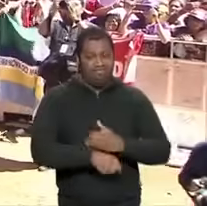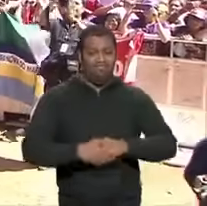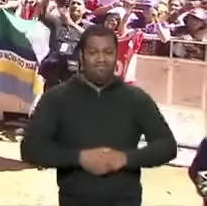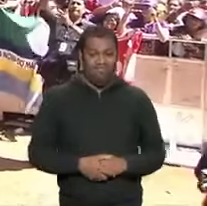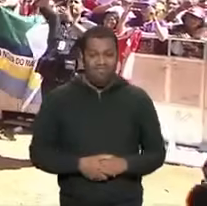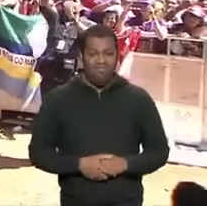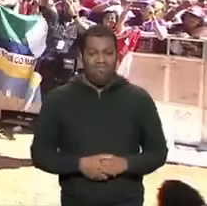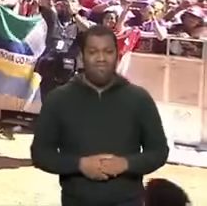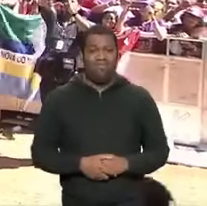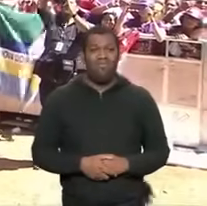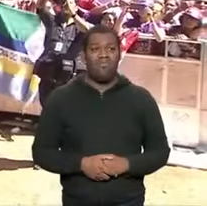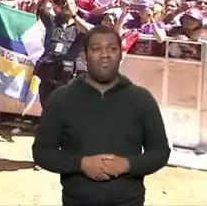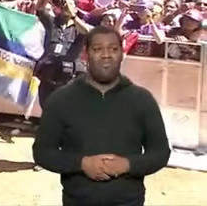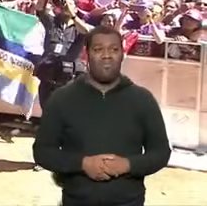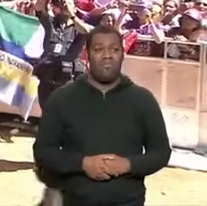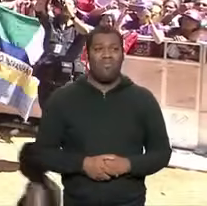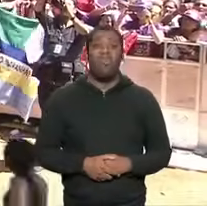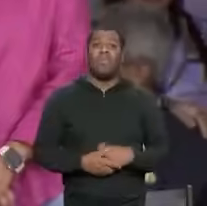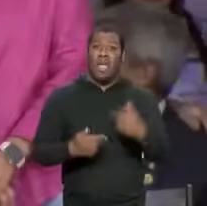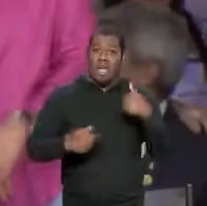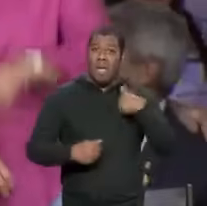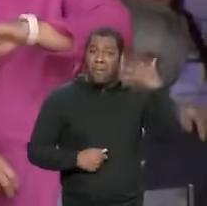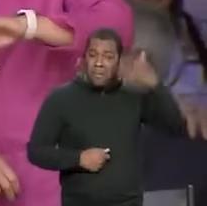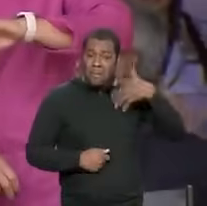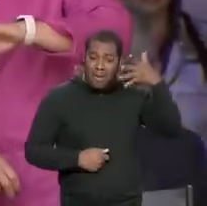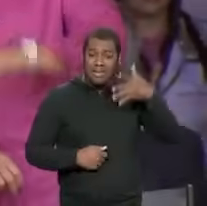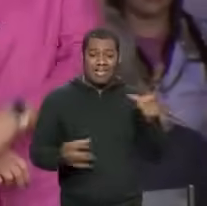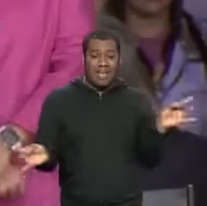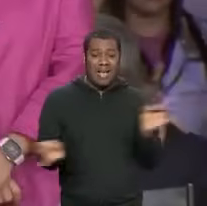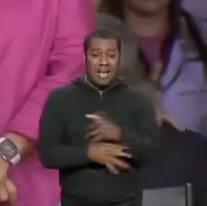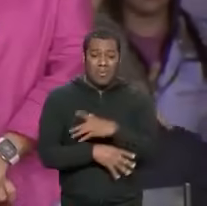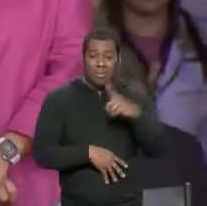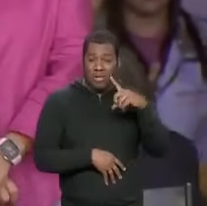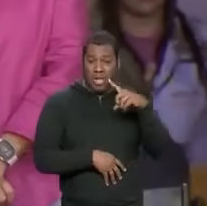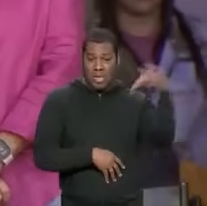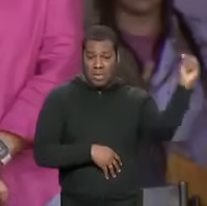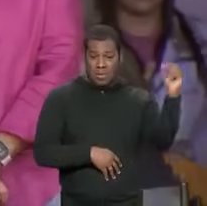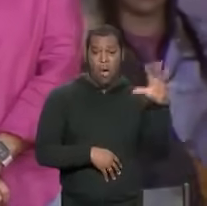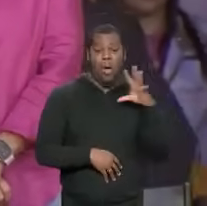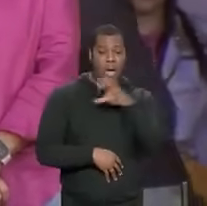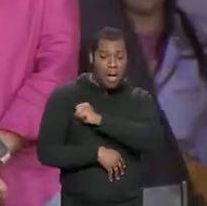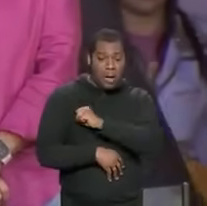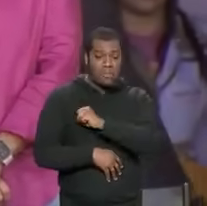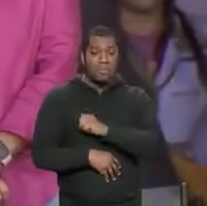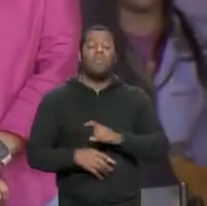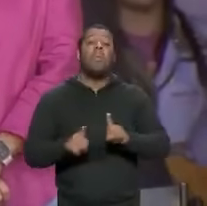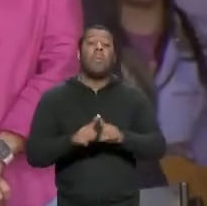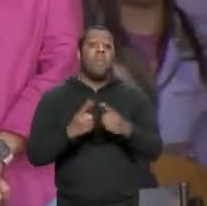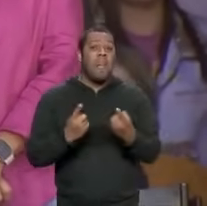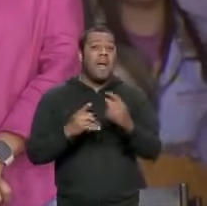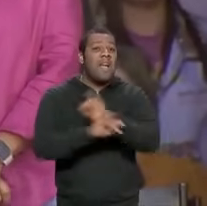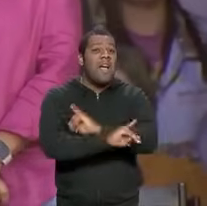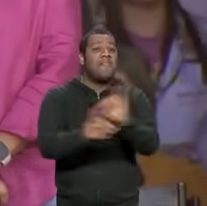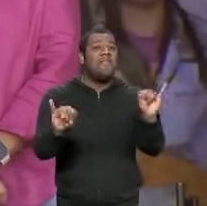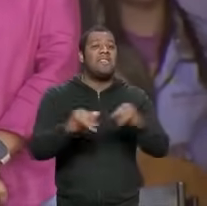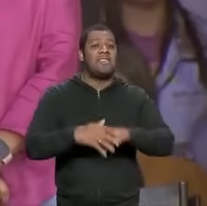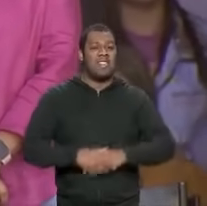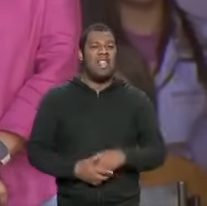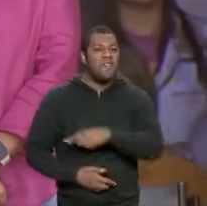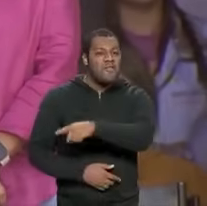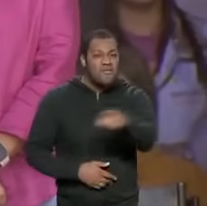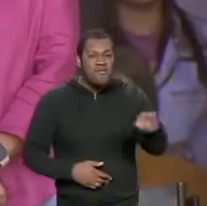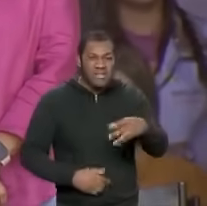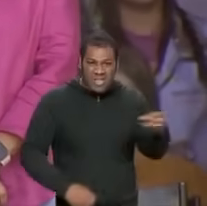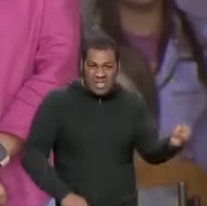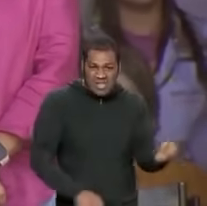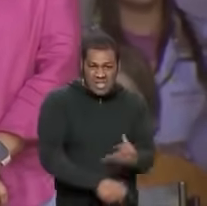tenho que ler aqui sair rapidinho mas eu quero que você sabe que eu levarei comigo a emoção